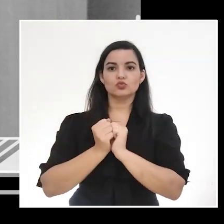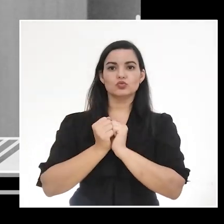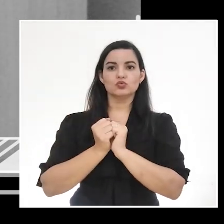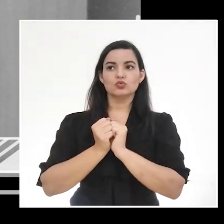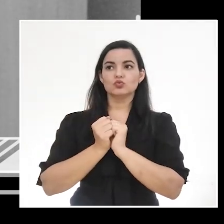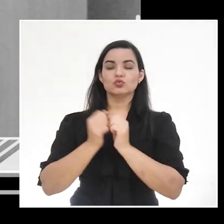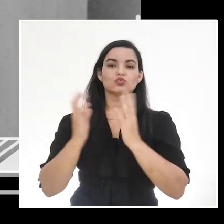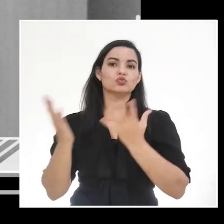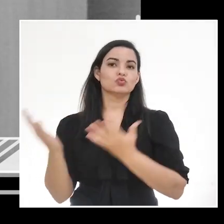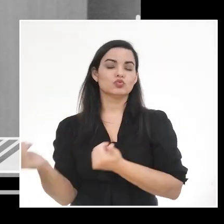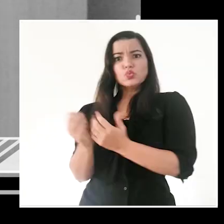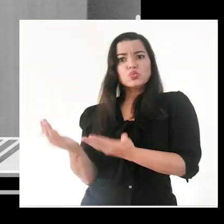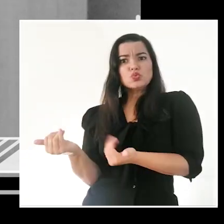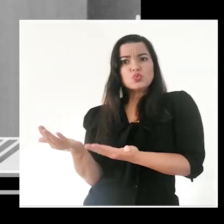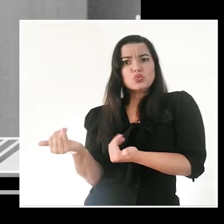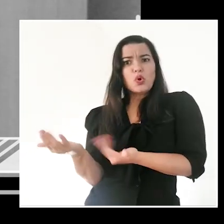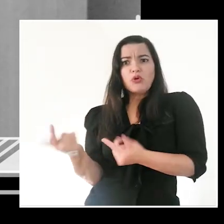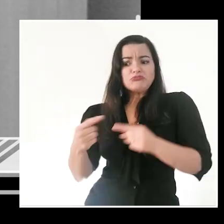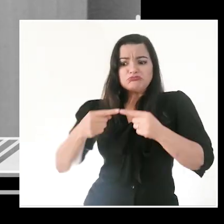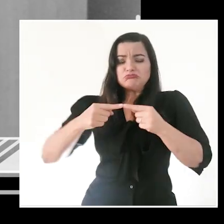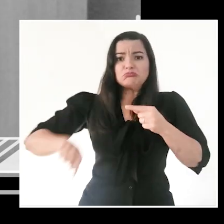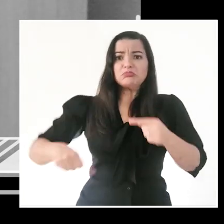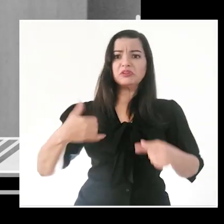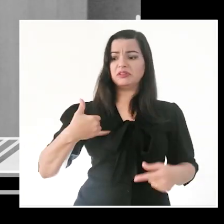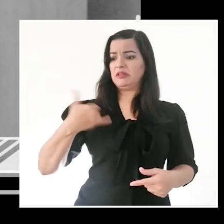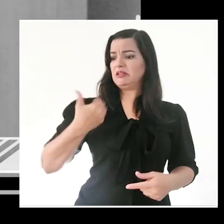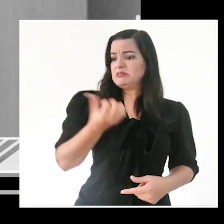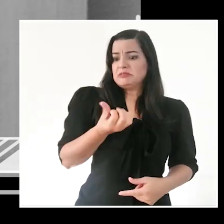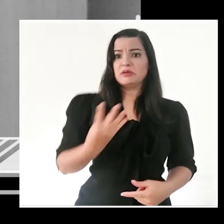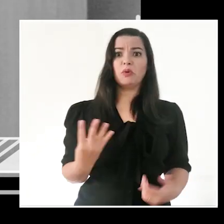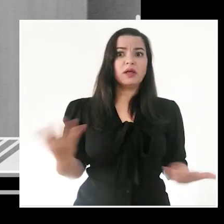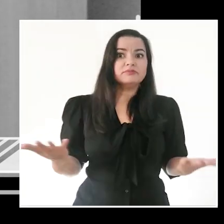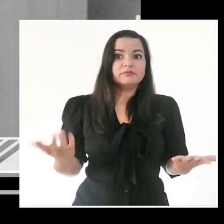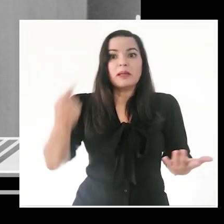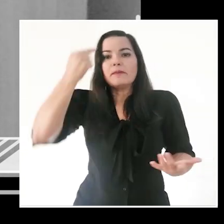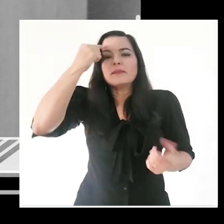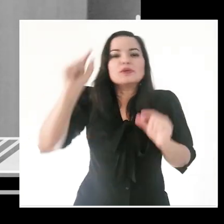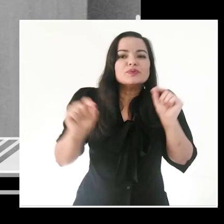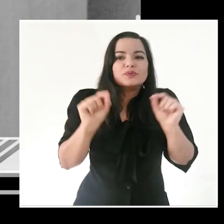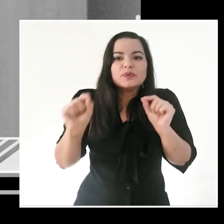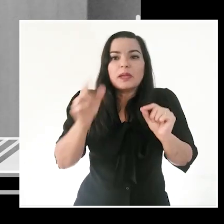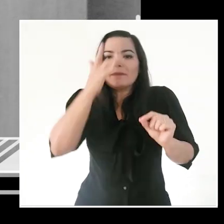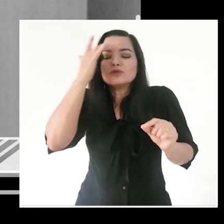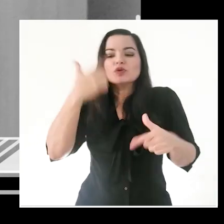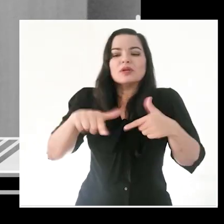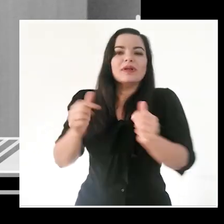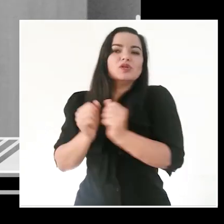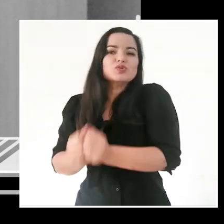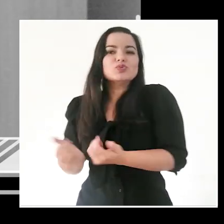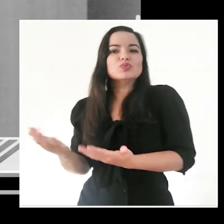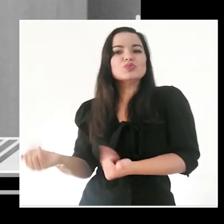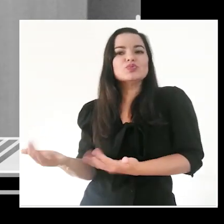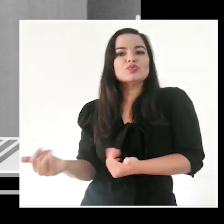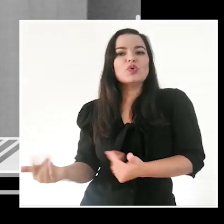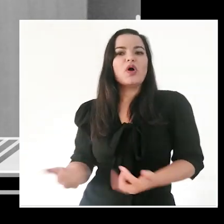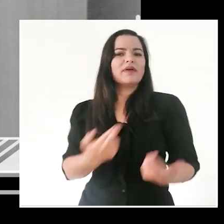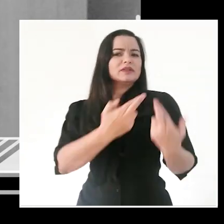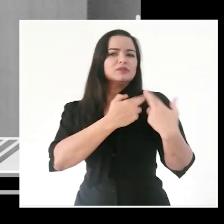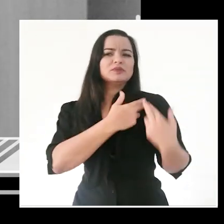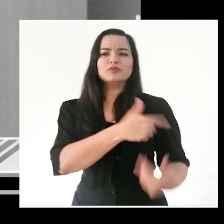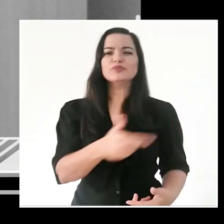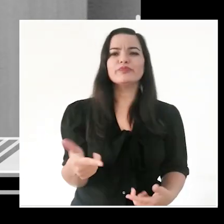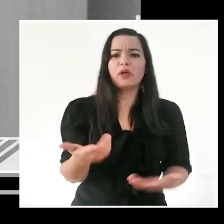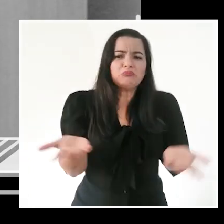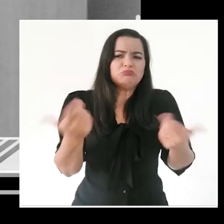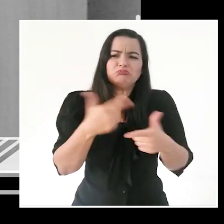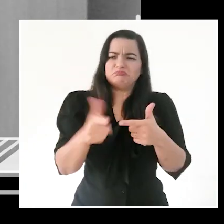eu não devia trabalhar com jovens mais, porque eu tenho 64 anos, né? Acha que quem trabalha com jovem é irresponsável, molecão, não